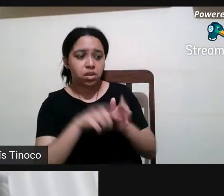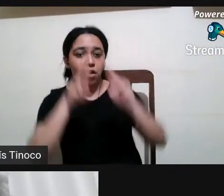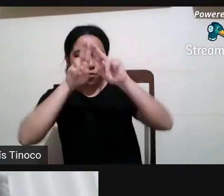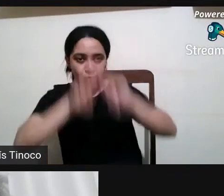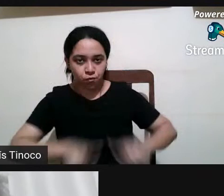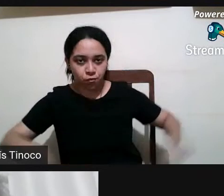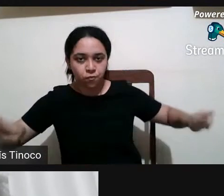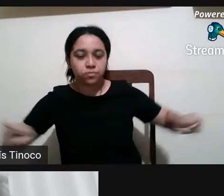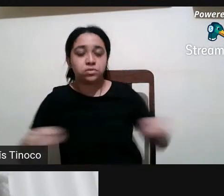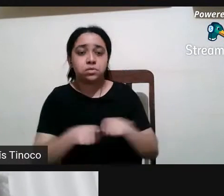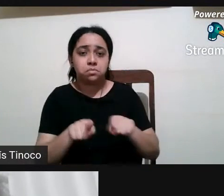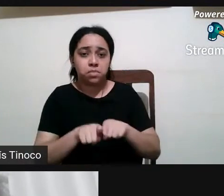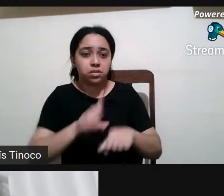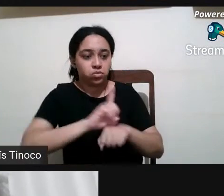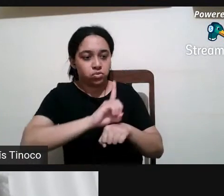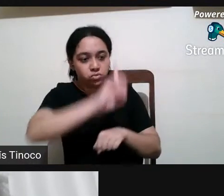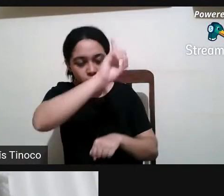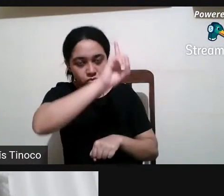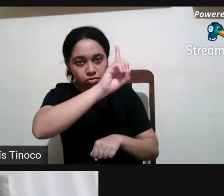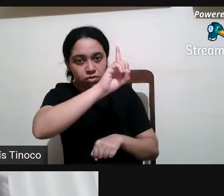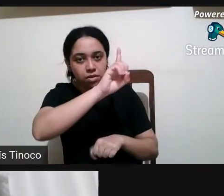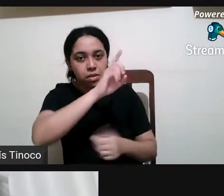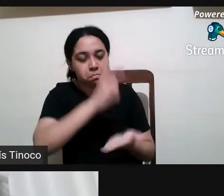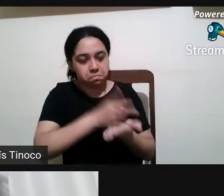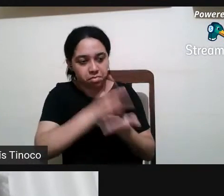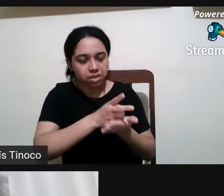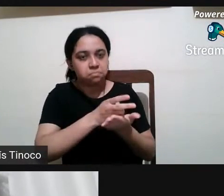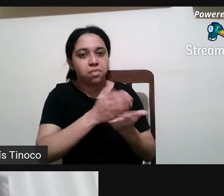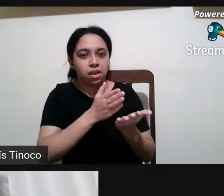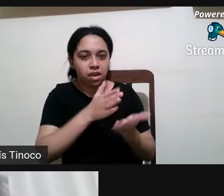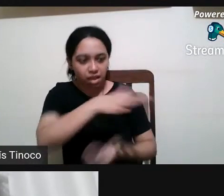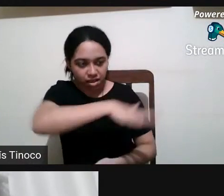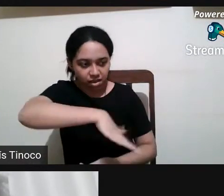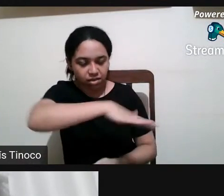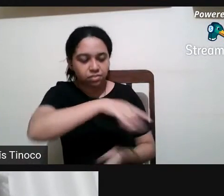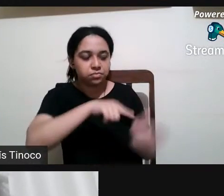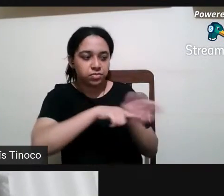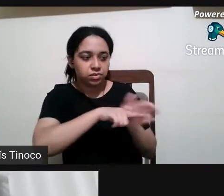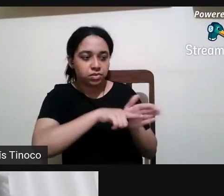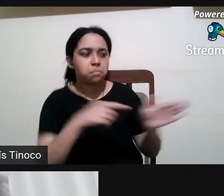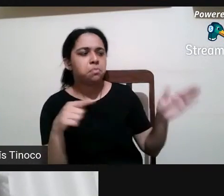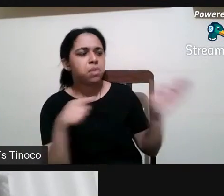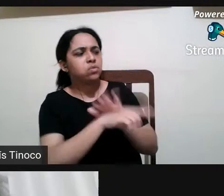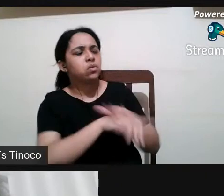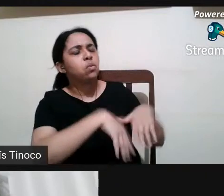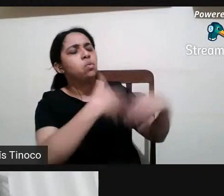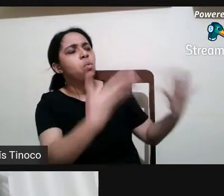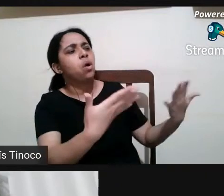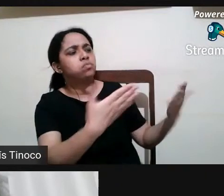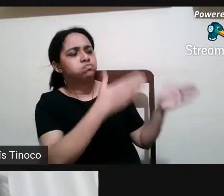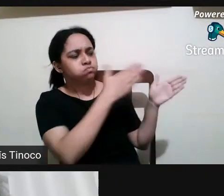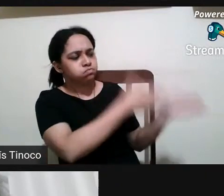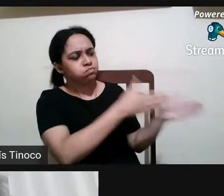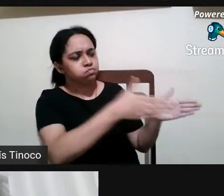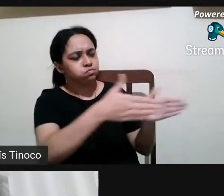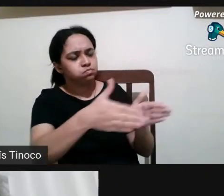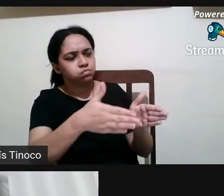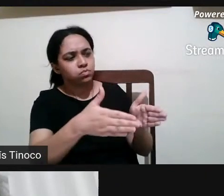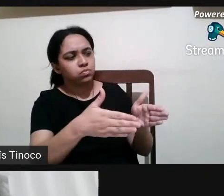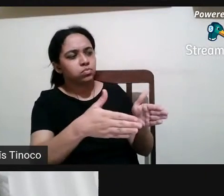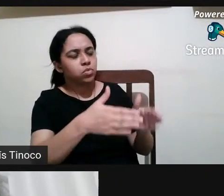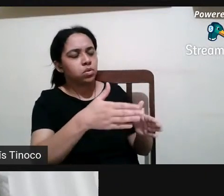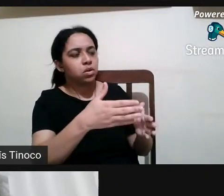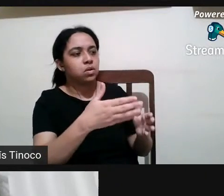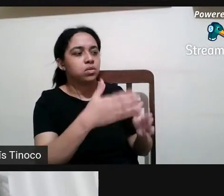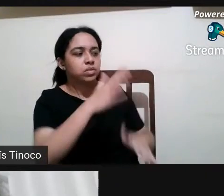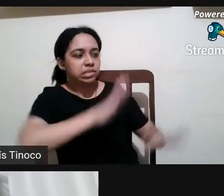fazendo doutorado na mesma linha de pesquisa, né? Ele pergunta quais foram as medidas de segurança em relação